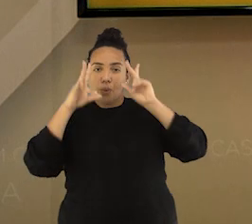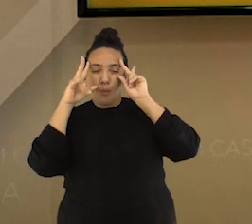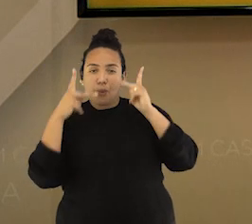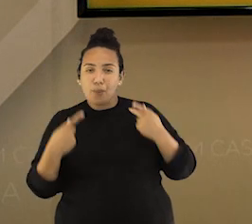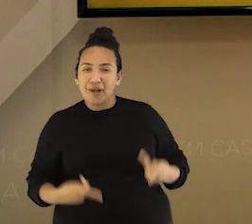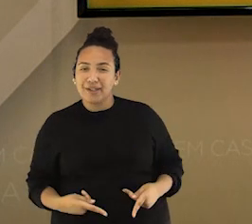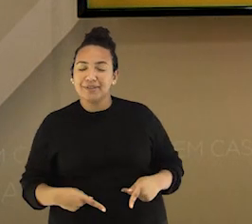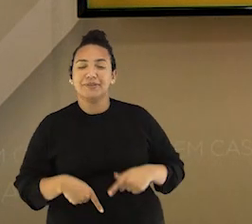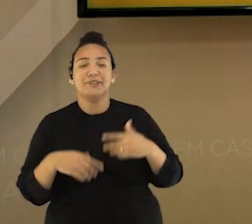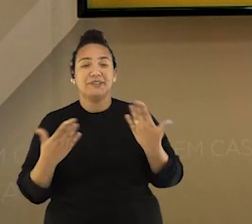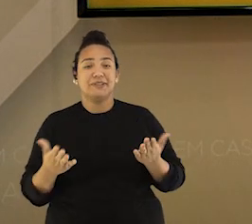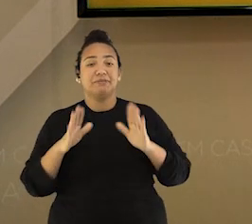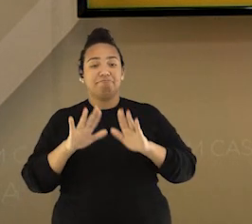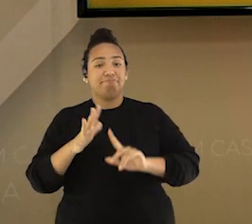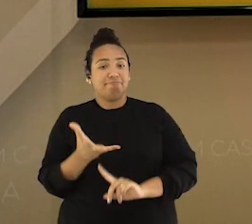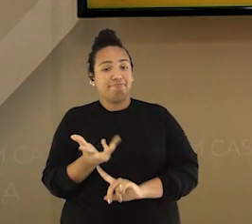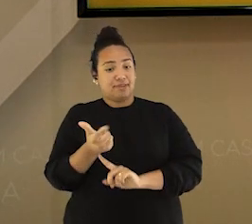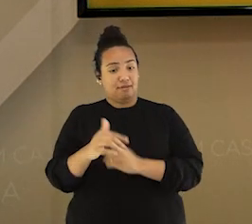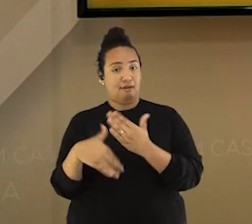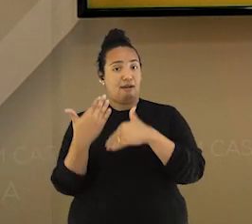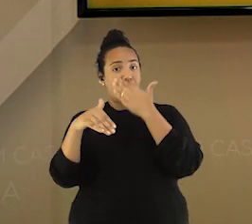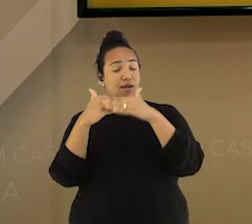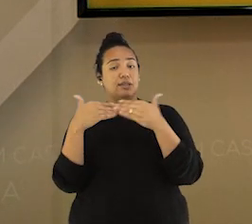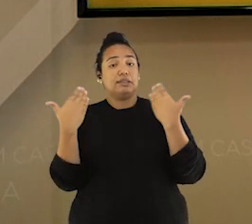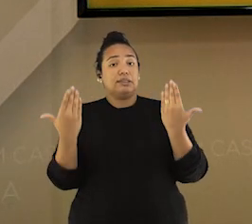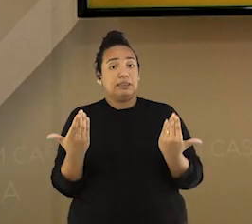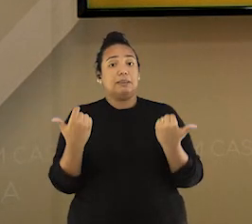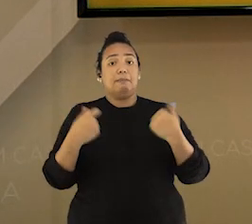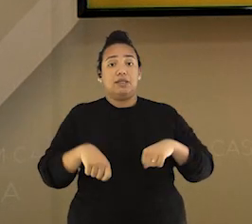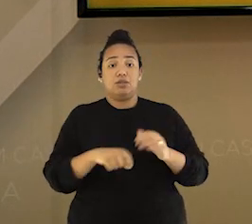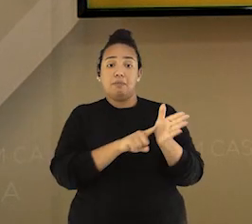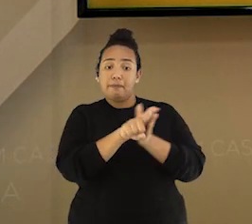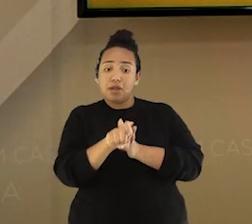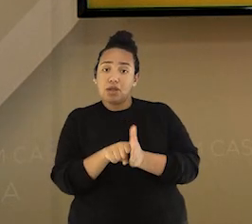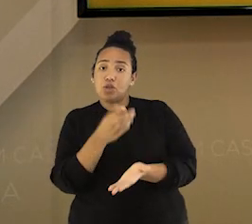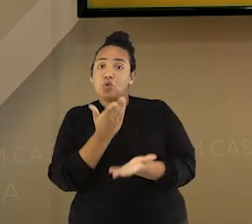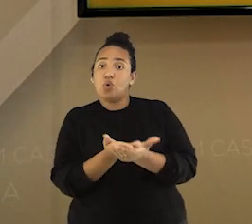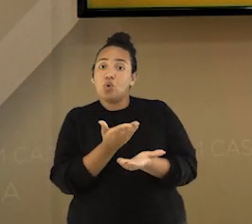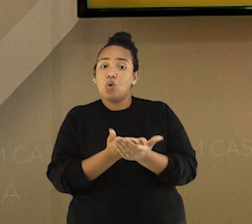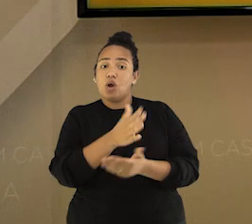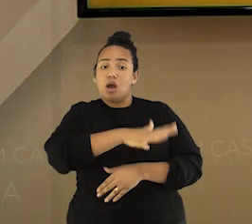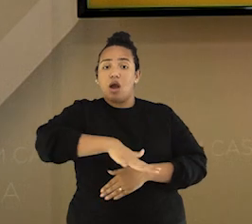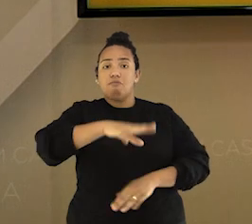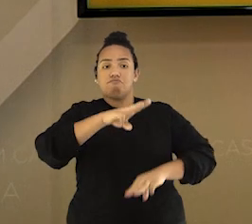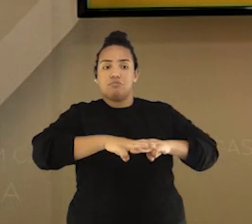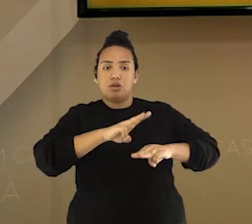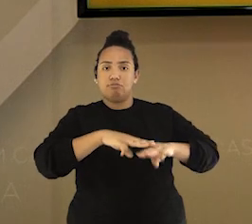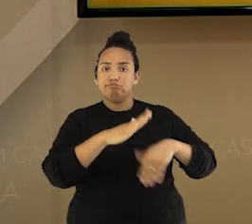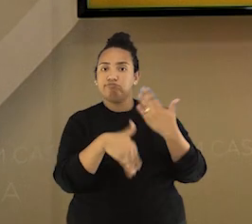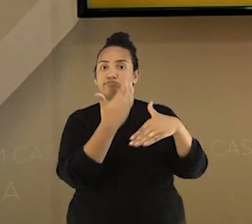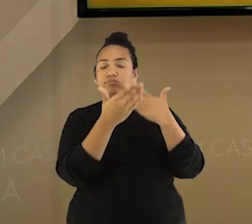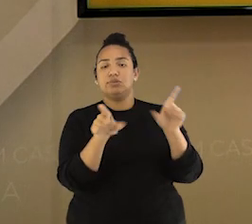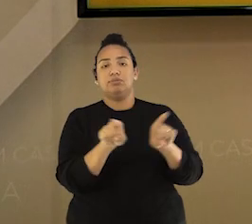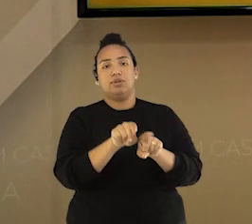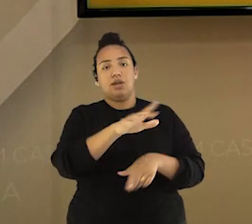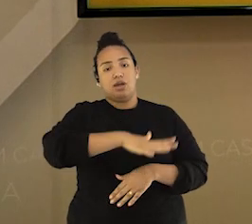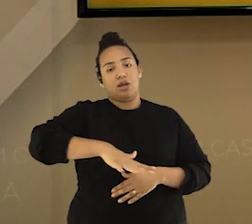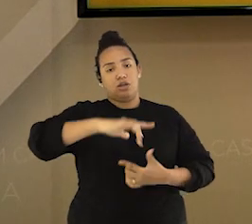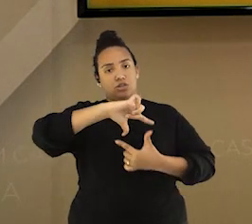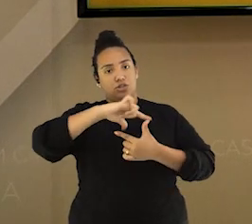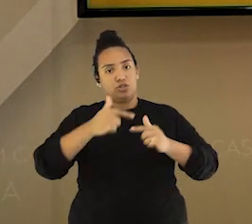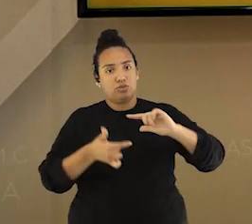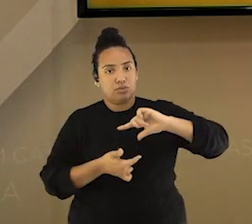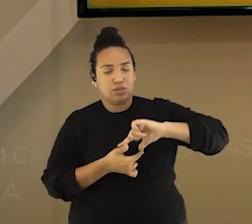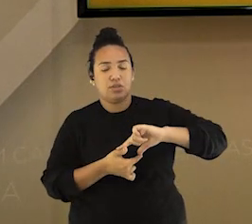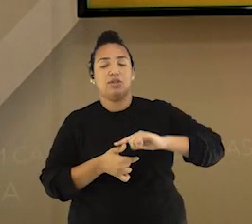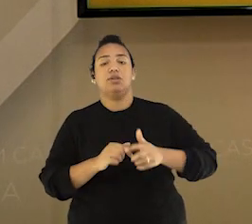se desenvolvesse, foi necessário avançar nos estudos da matemática, da geometria, da ótica